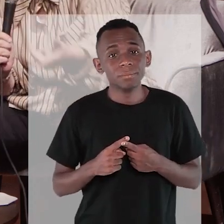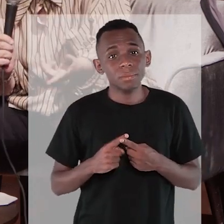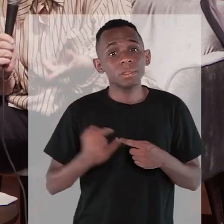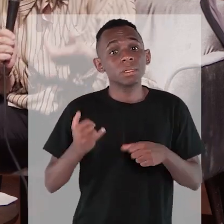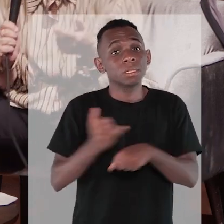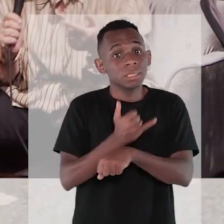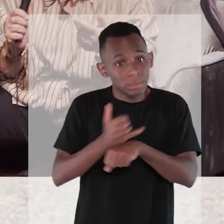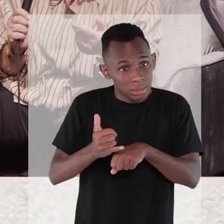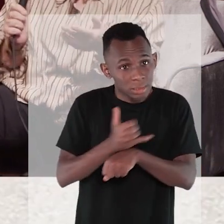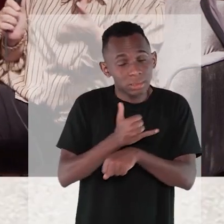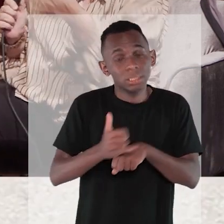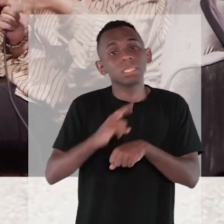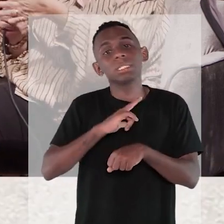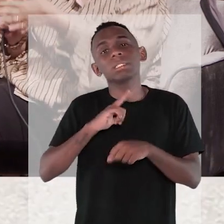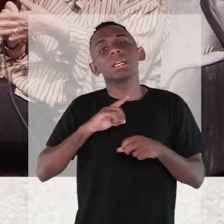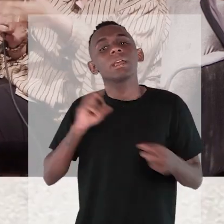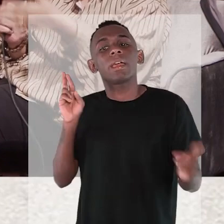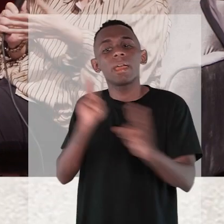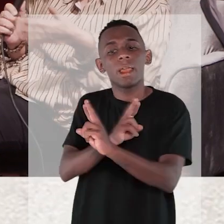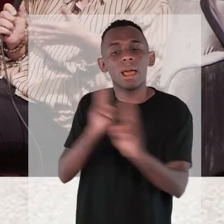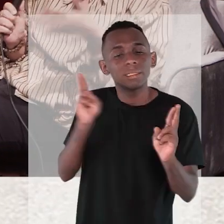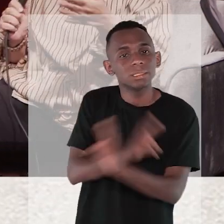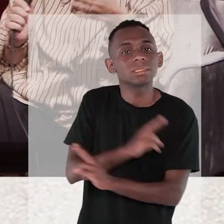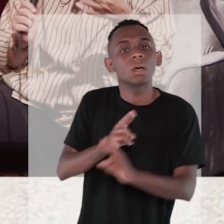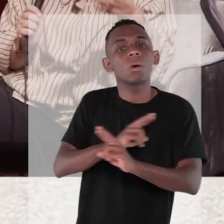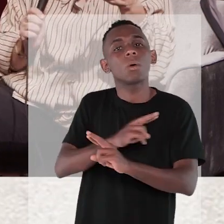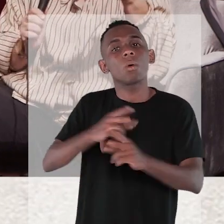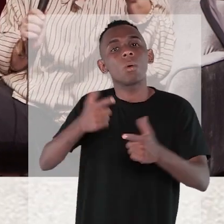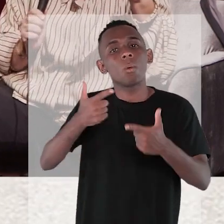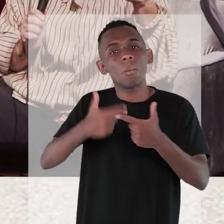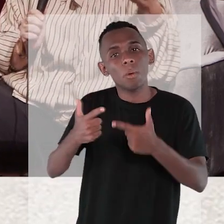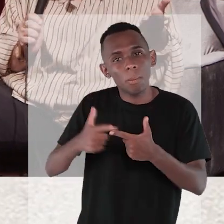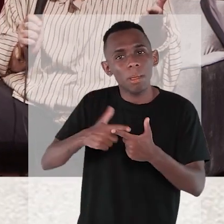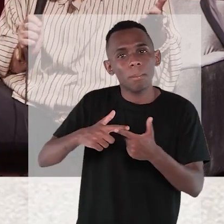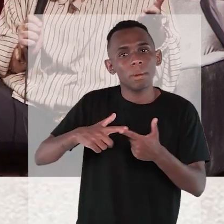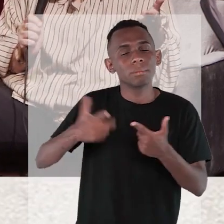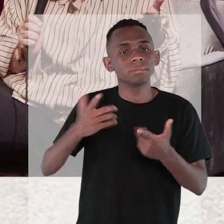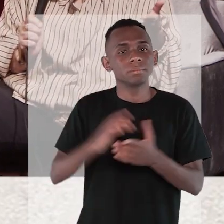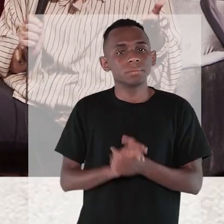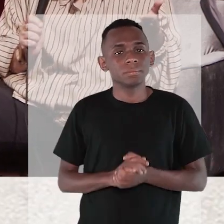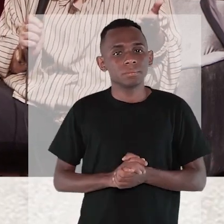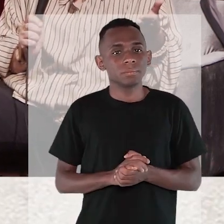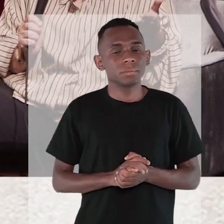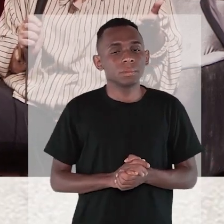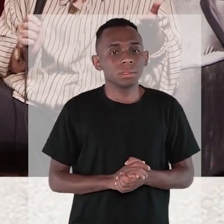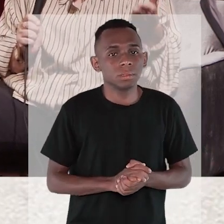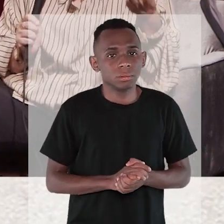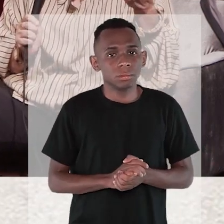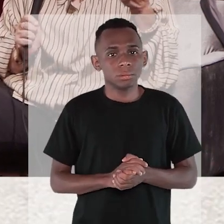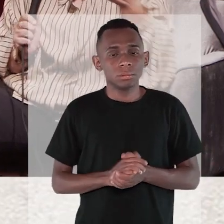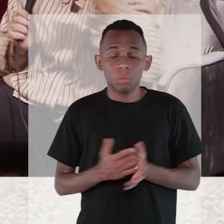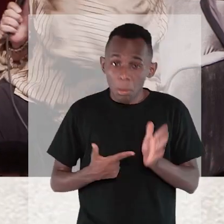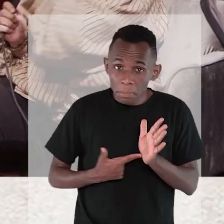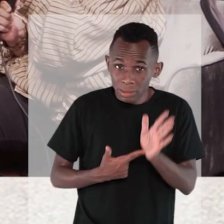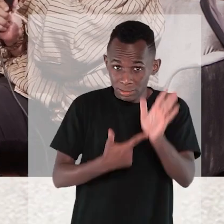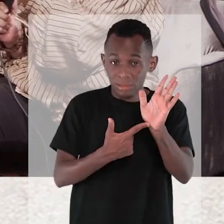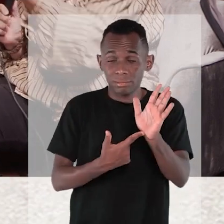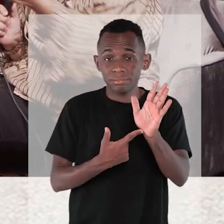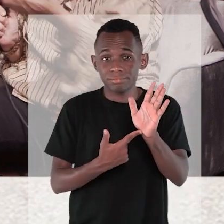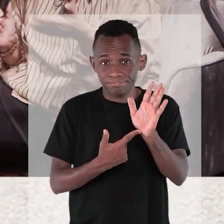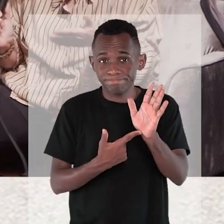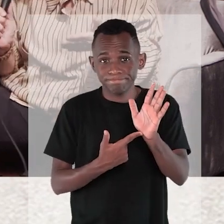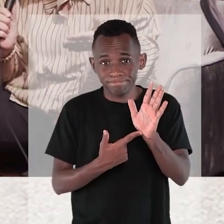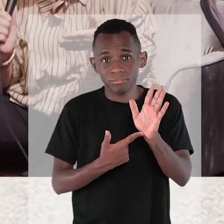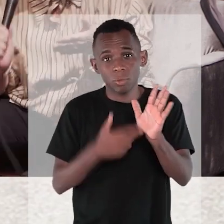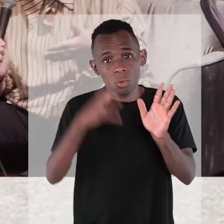estratégia tem a ver com a crise. Né? Então, esse era um lado. Quer dizer, na hora que sai a página da SECOM, né, eu